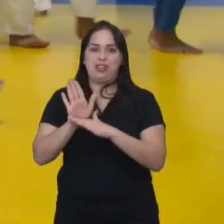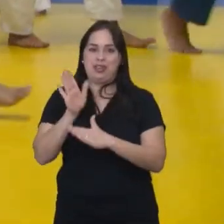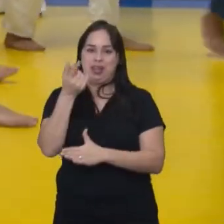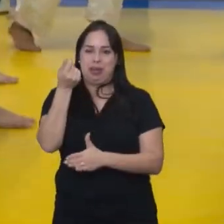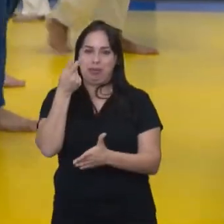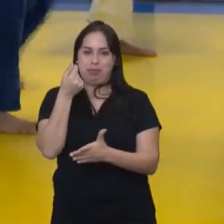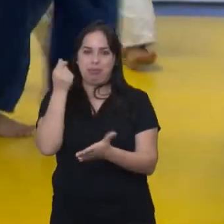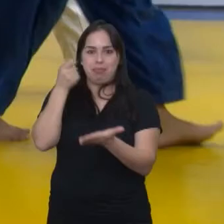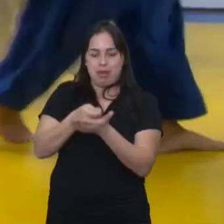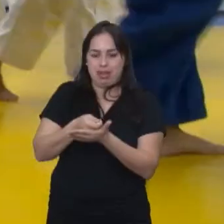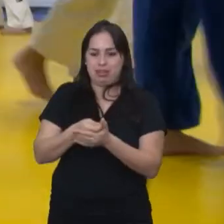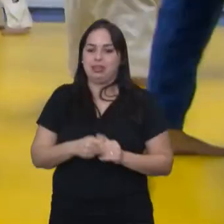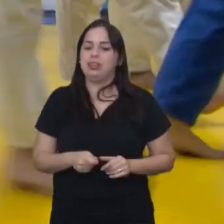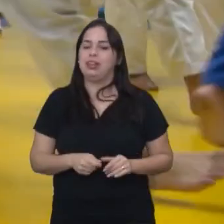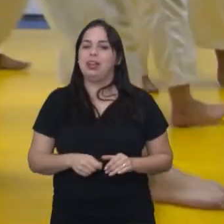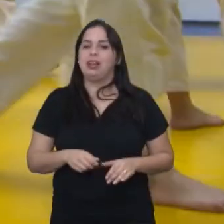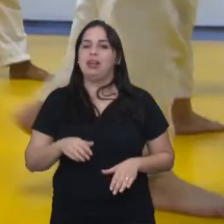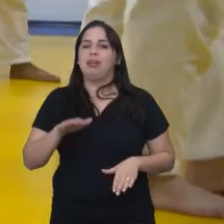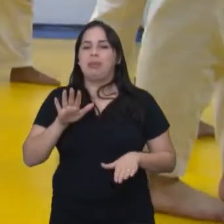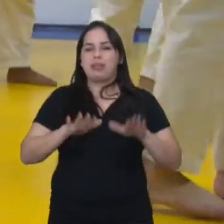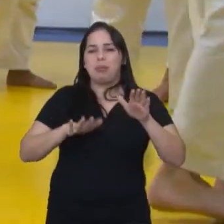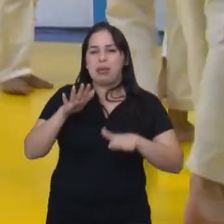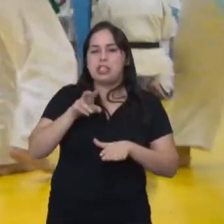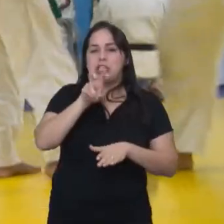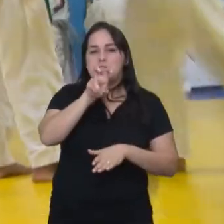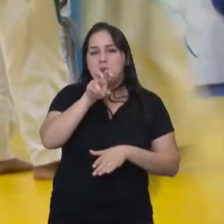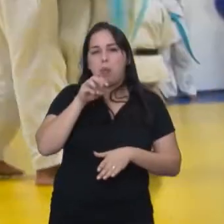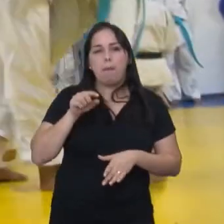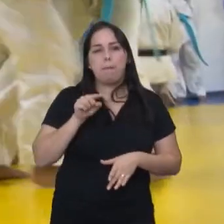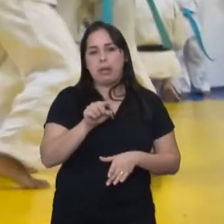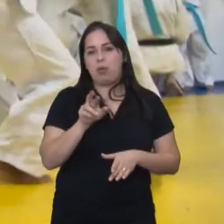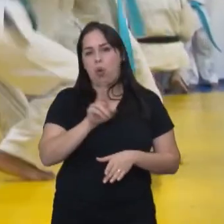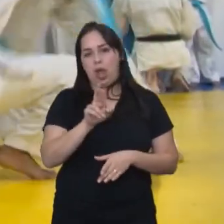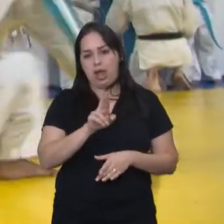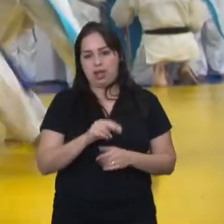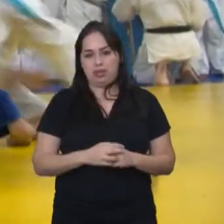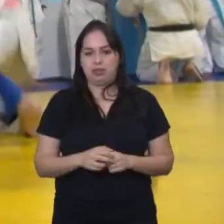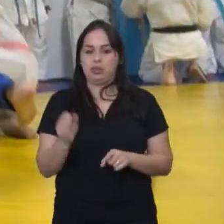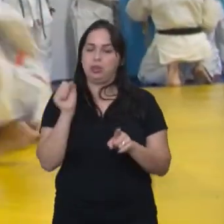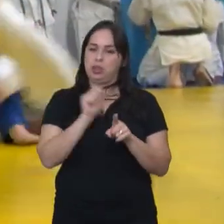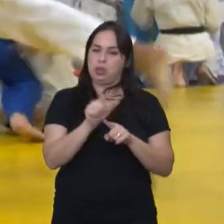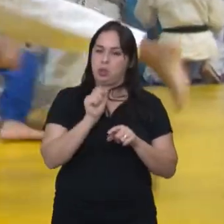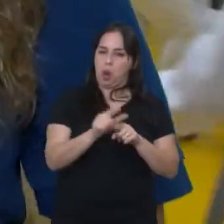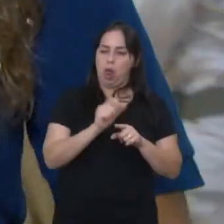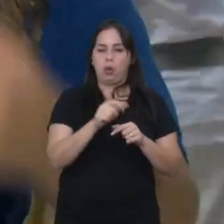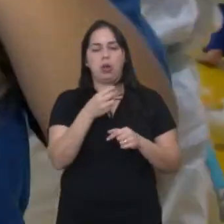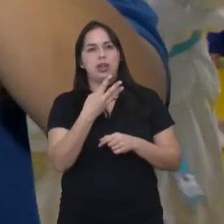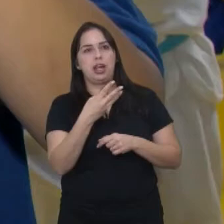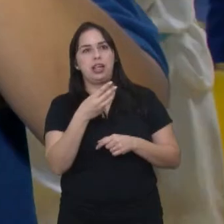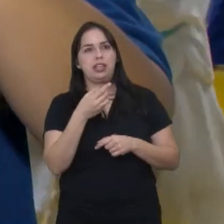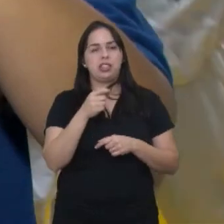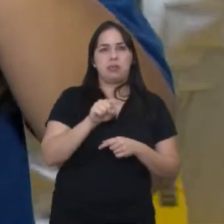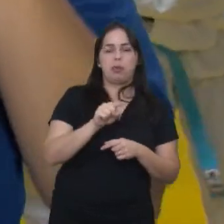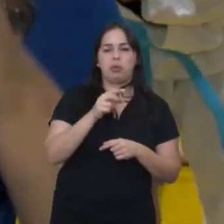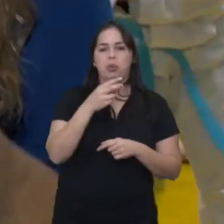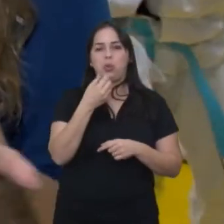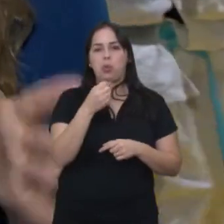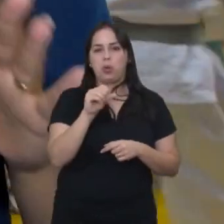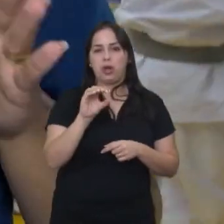que auxiliam a aliviar as despesas do centro de treinamento, que chegam a R$5.000 por mês. O aluguel